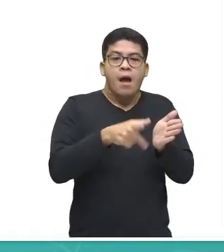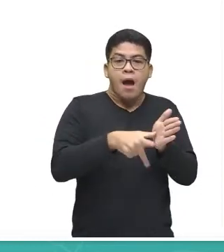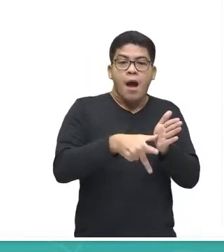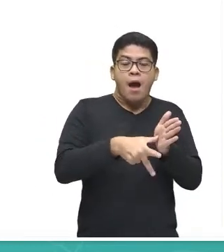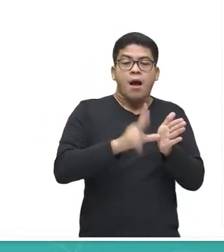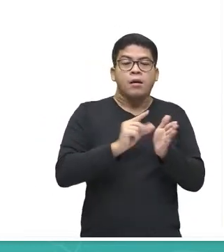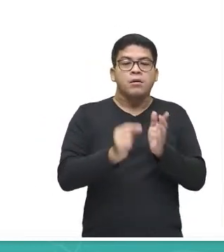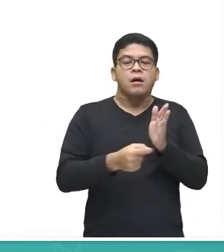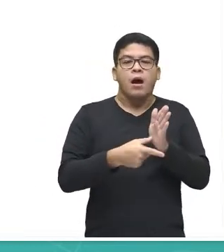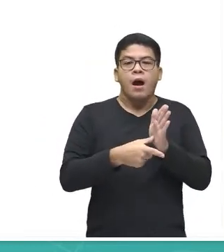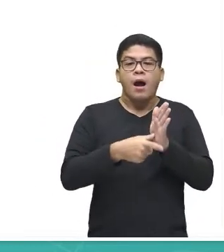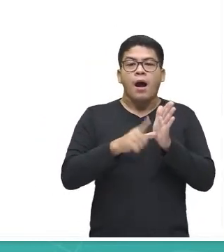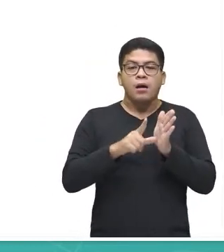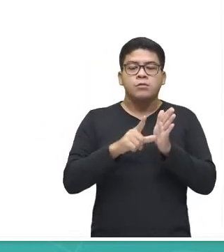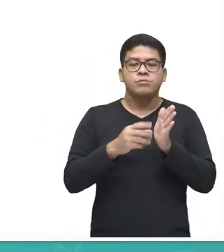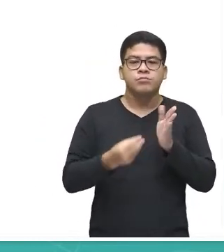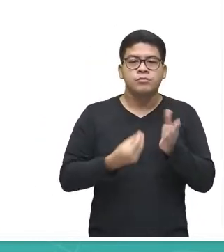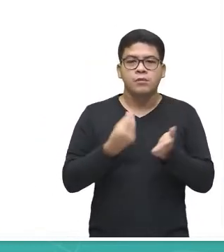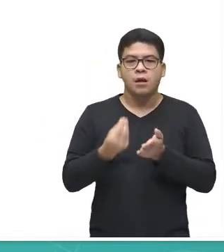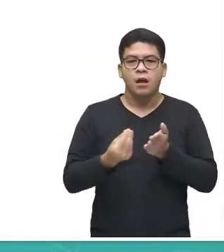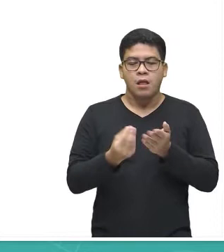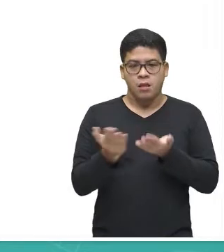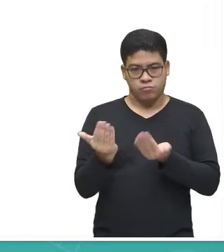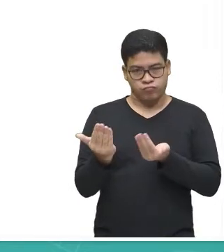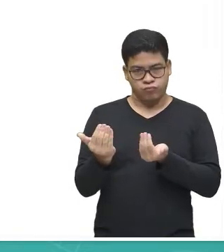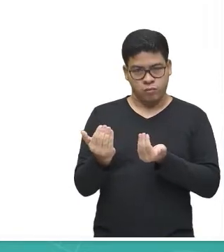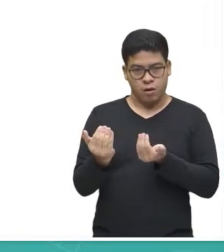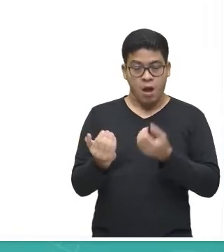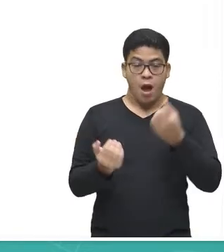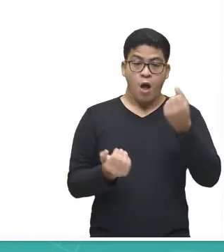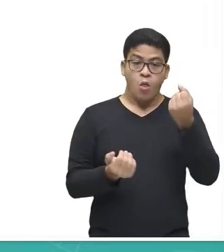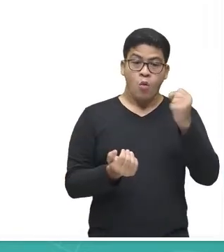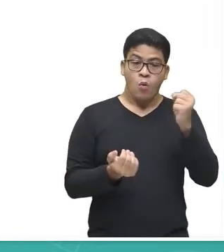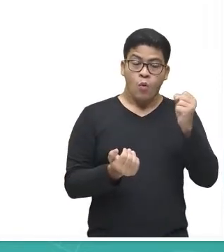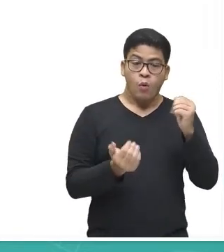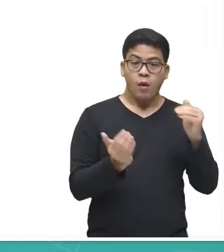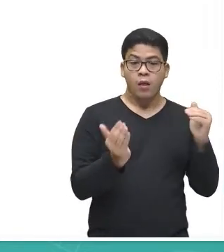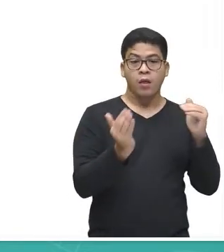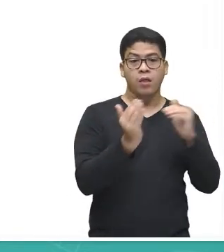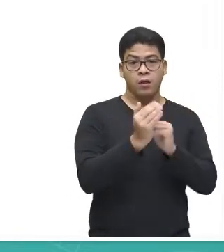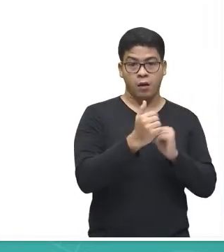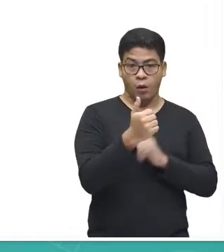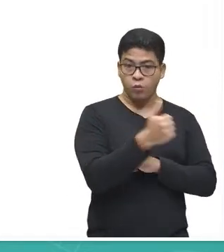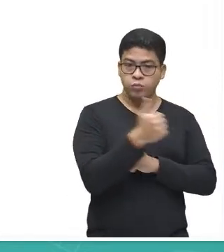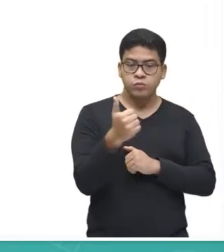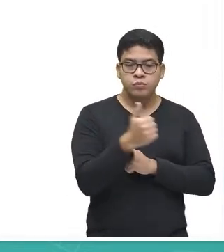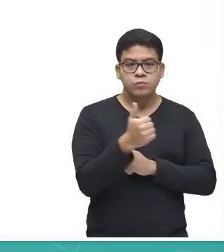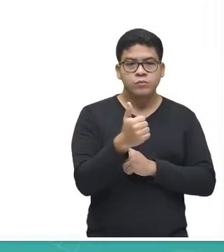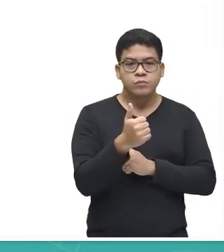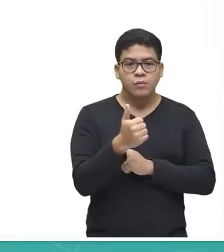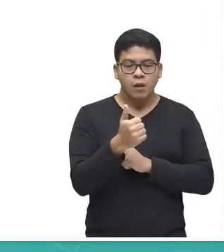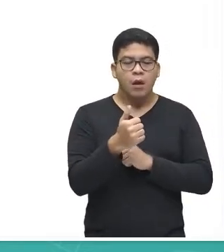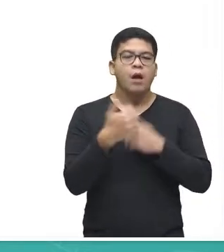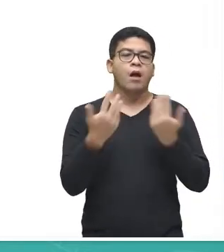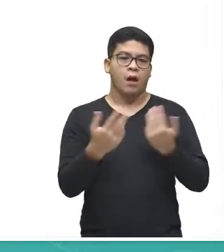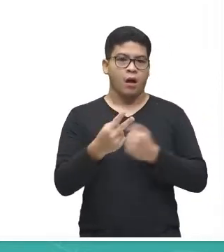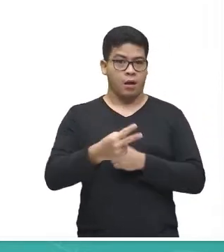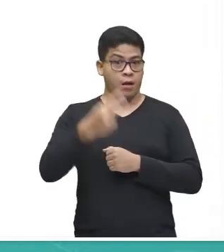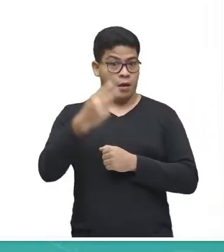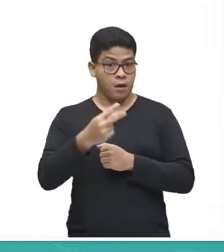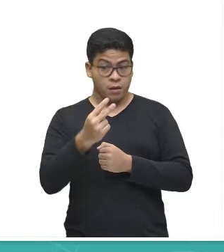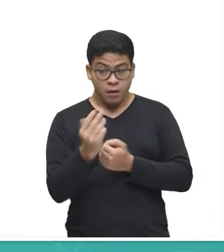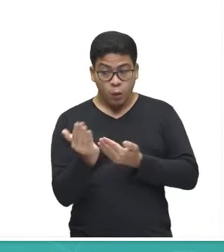meninos e meninas. A pré-adolescência, que vai dos 8 aos 11 anos, a